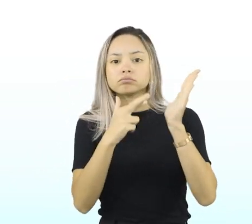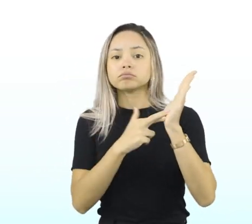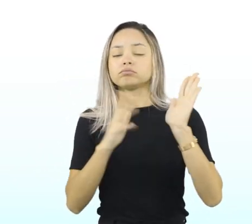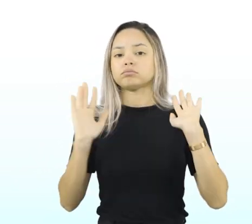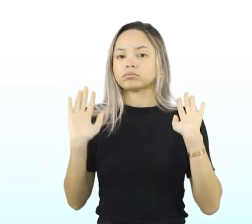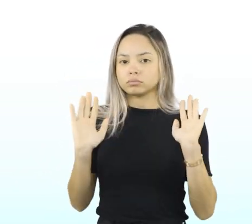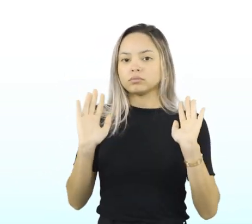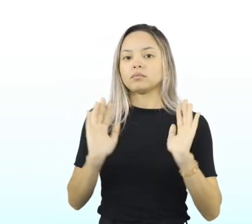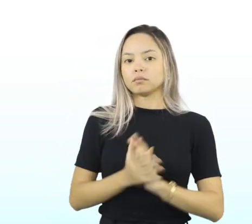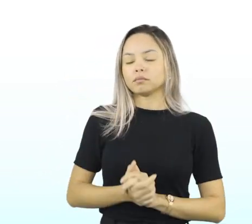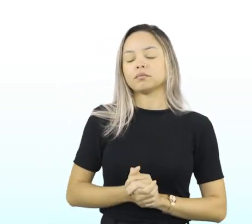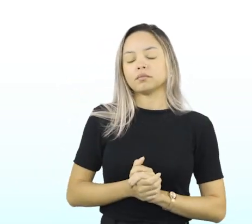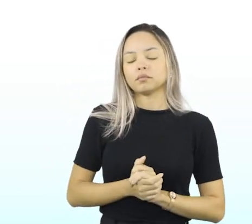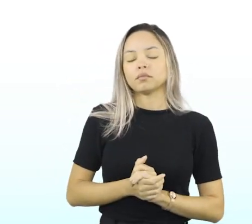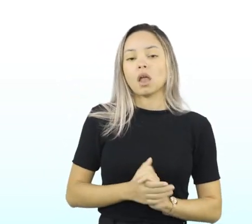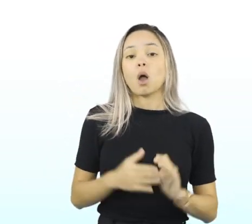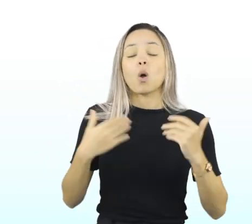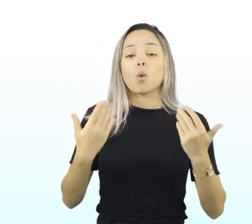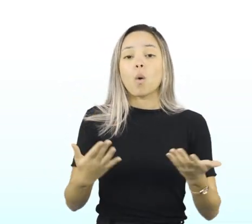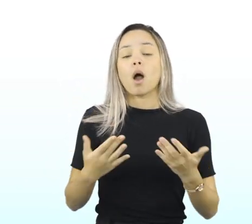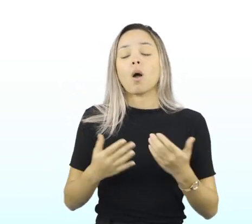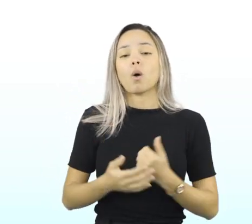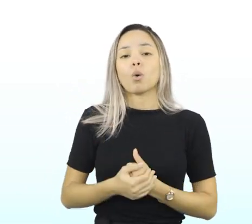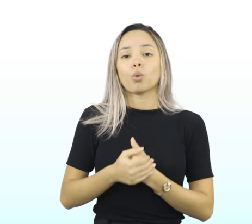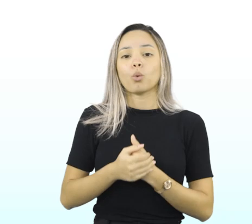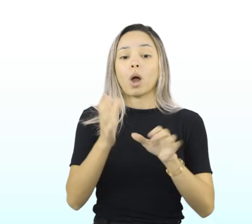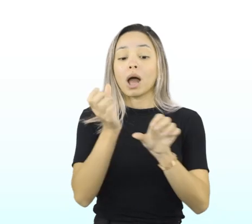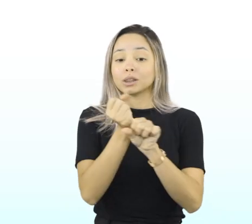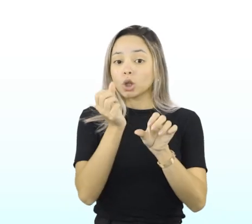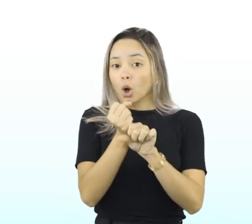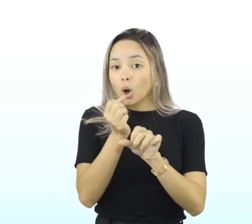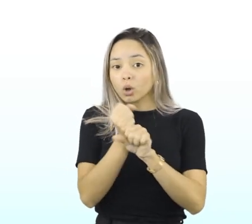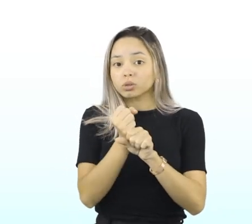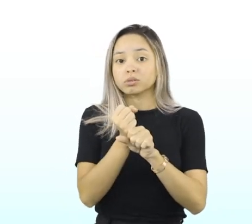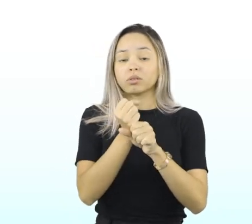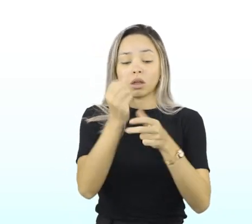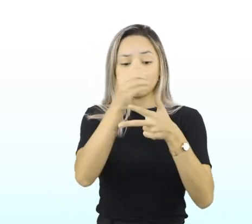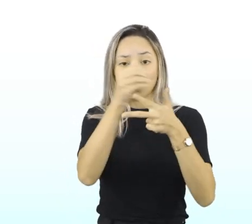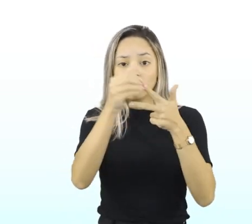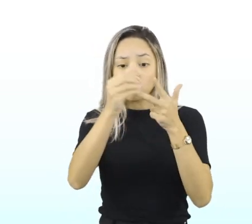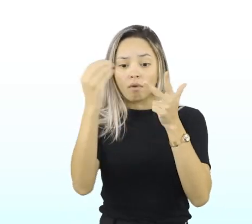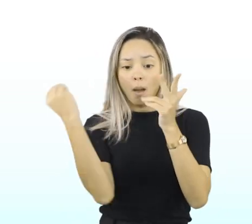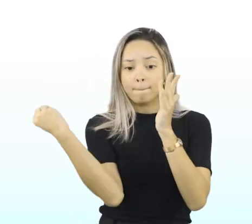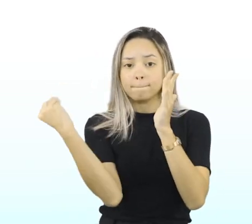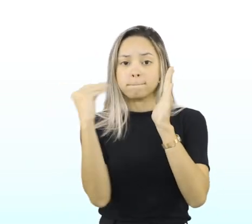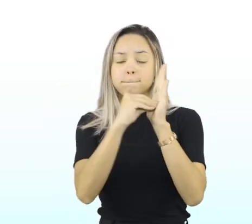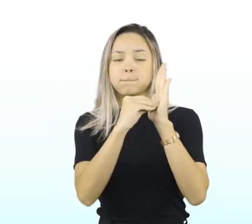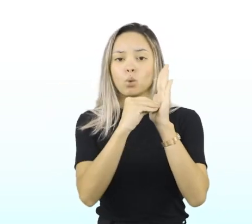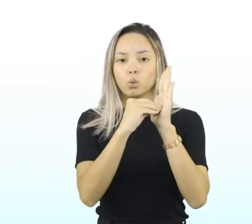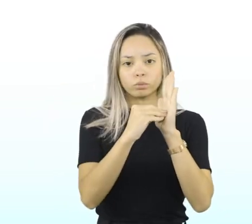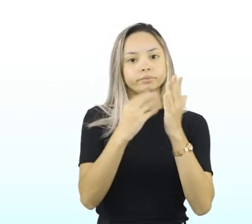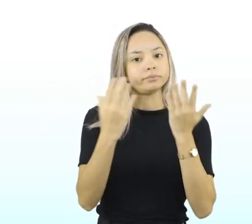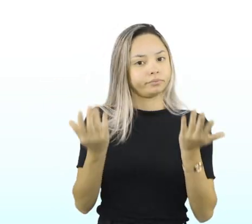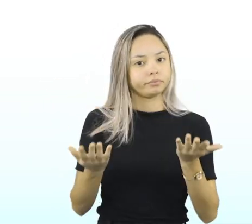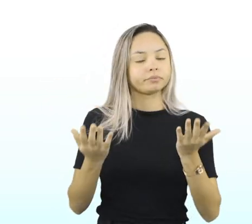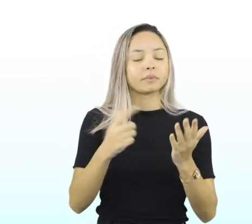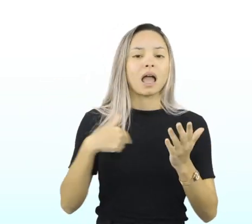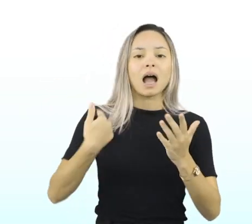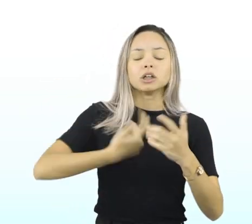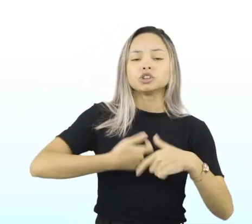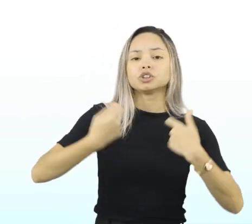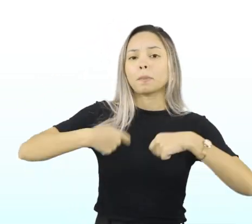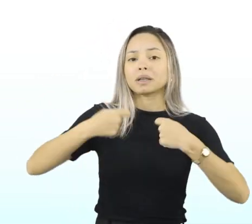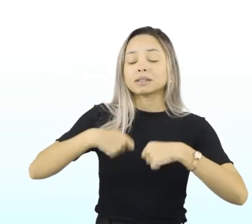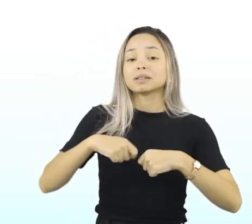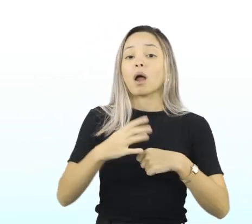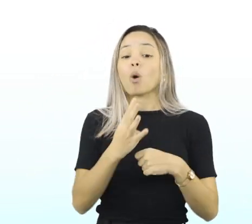cobrar de você? Qual será a nota que ele vai chegar e vai pontuar? De que maneira ele vai pontuar? Então a